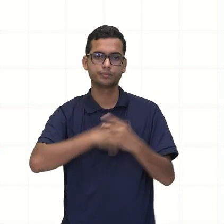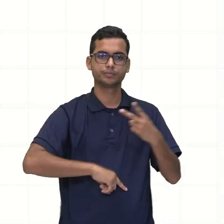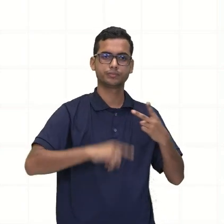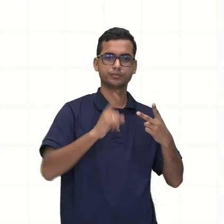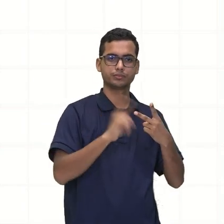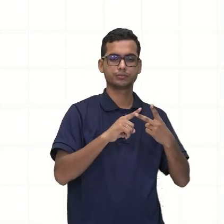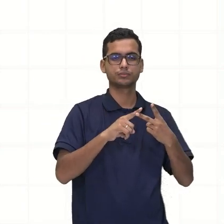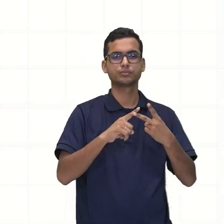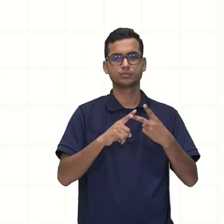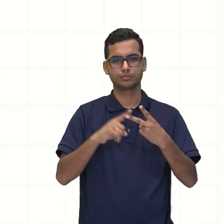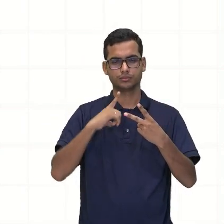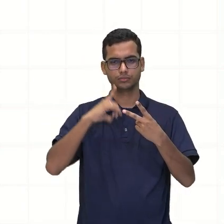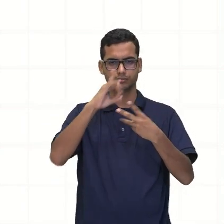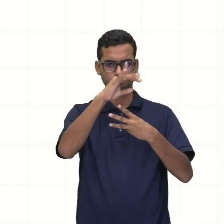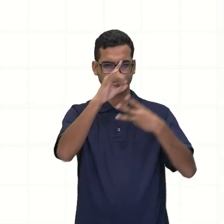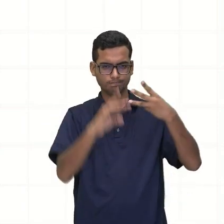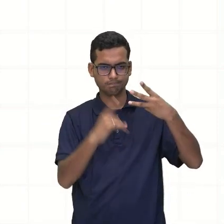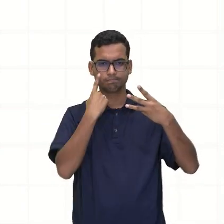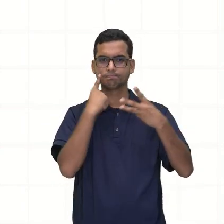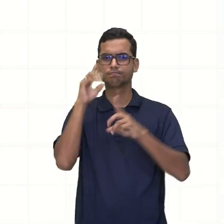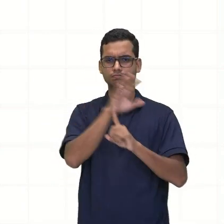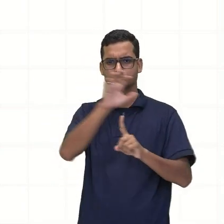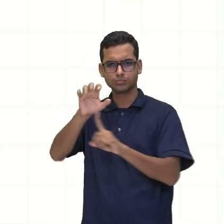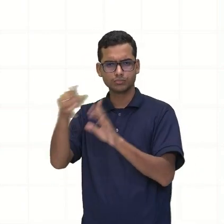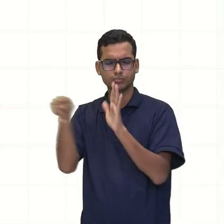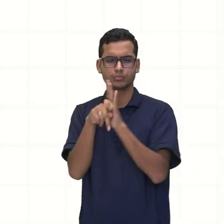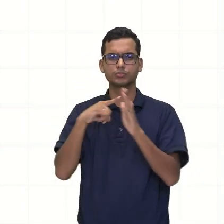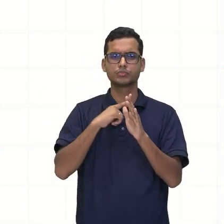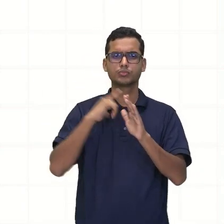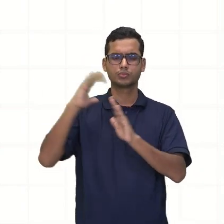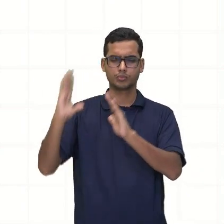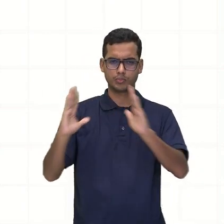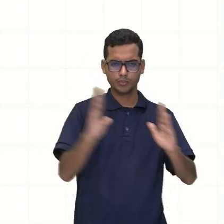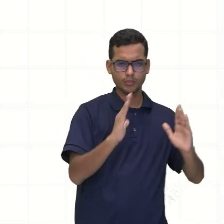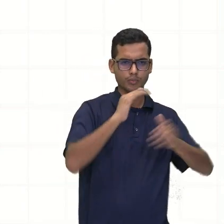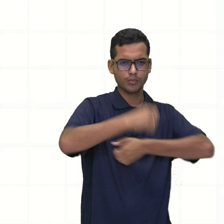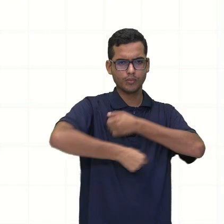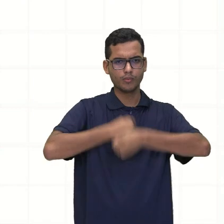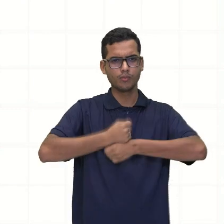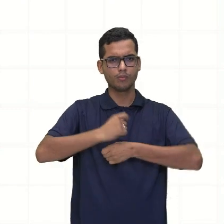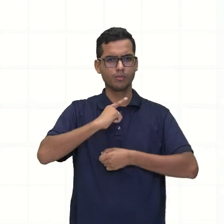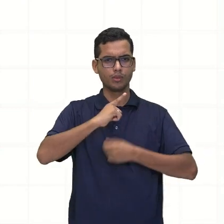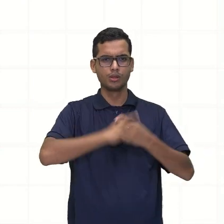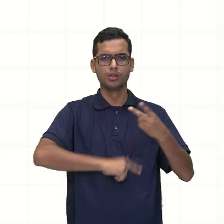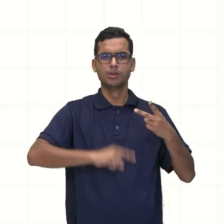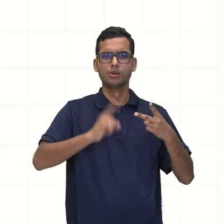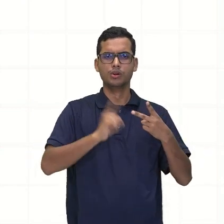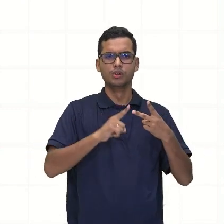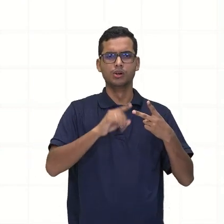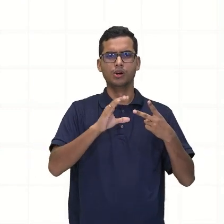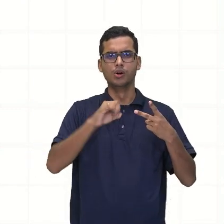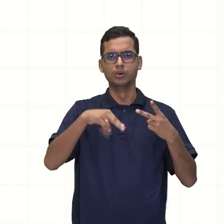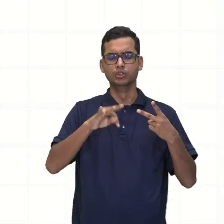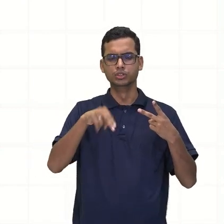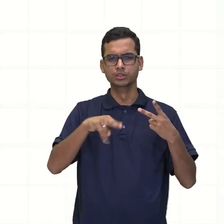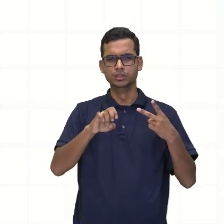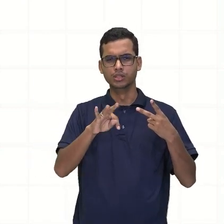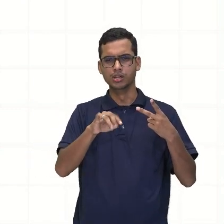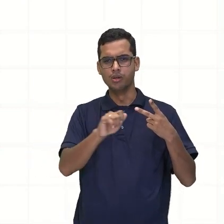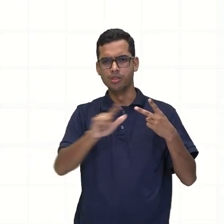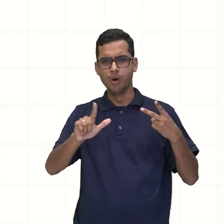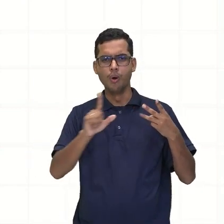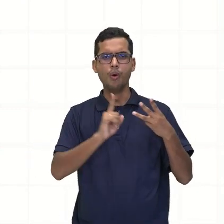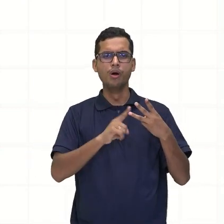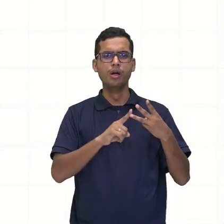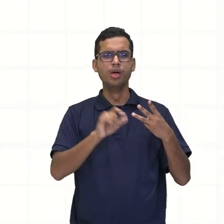aí de cada uma das estações, né? E aqui nós temos a massa polar atlântica, né? Que ela vai